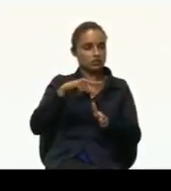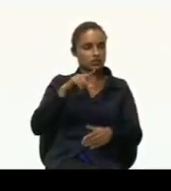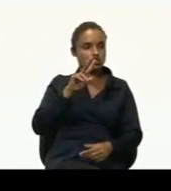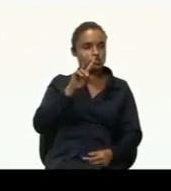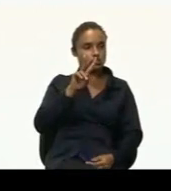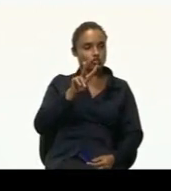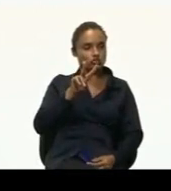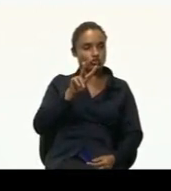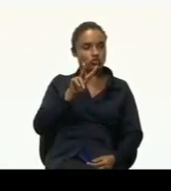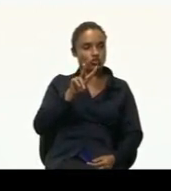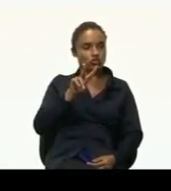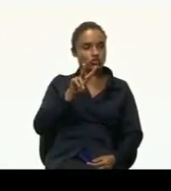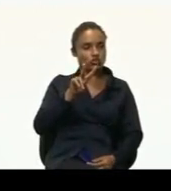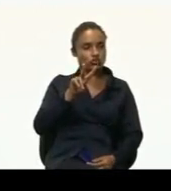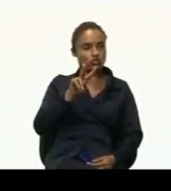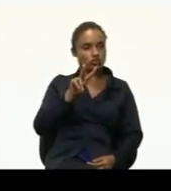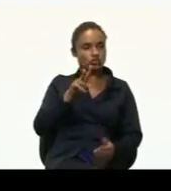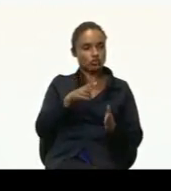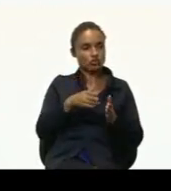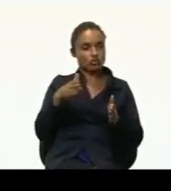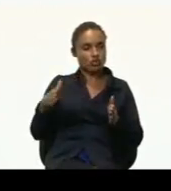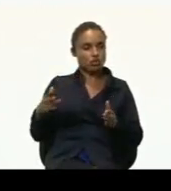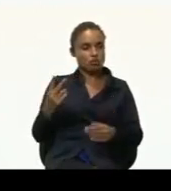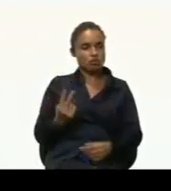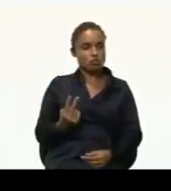2 por